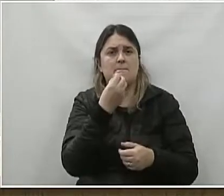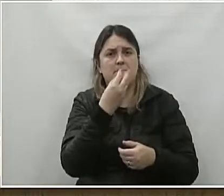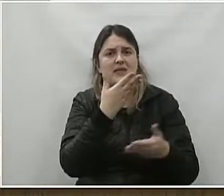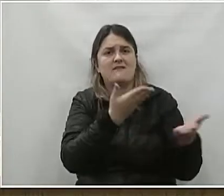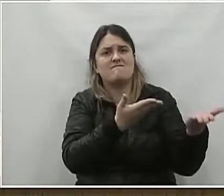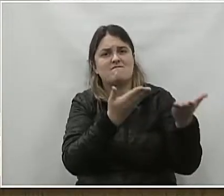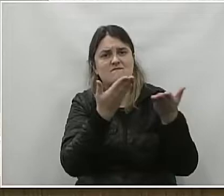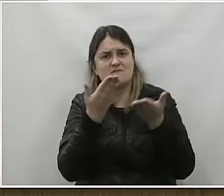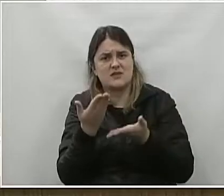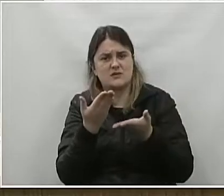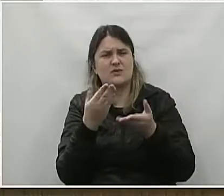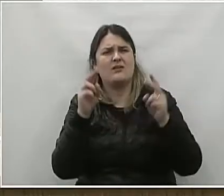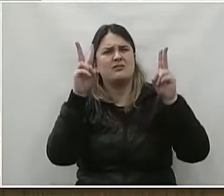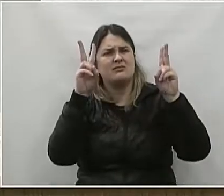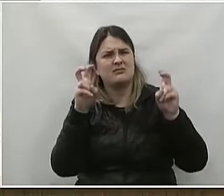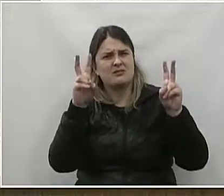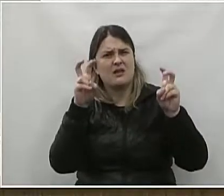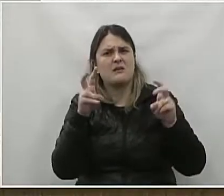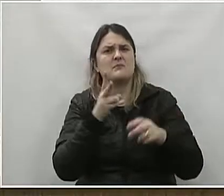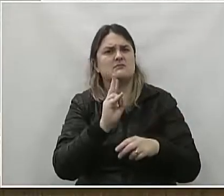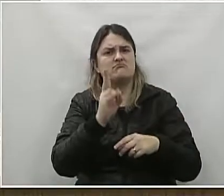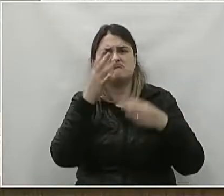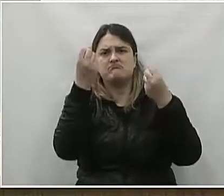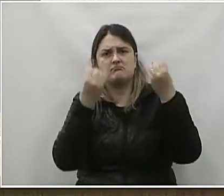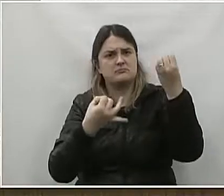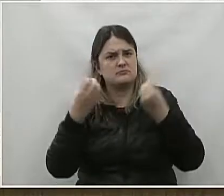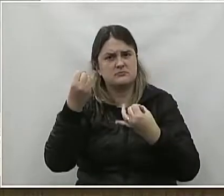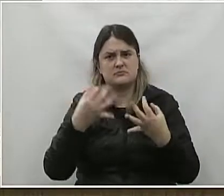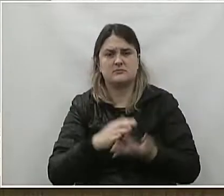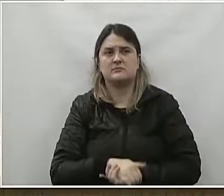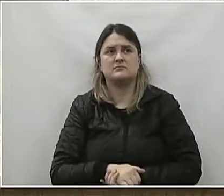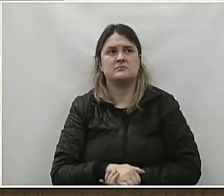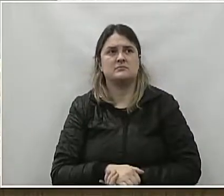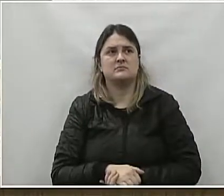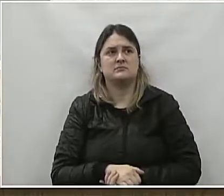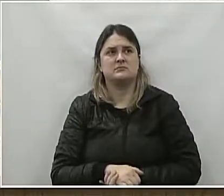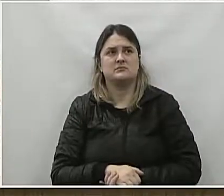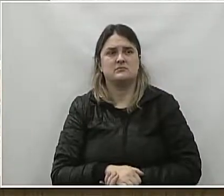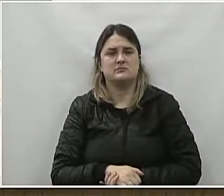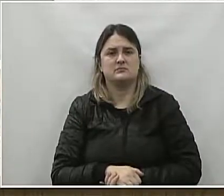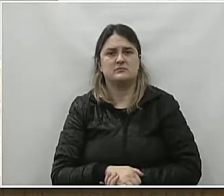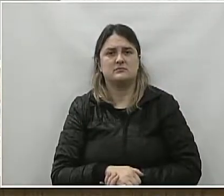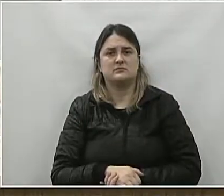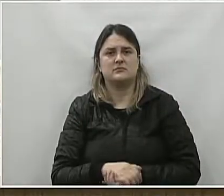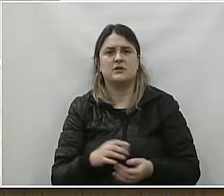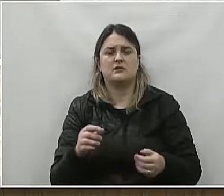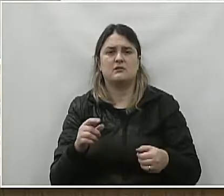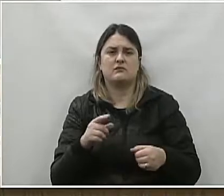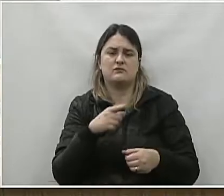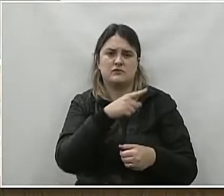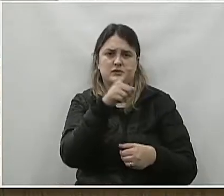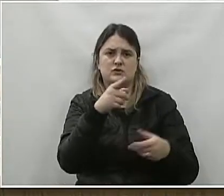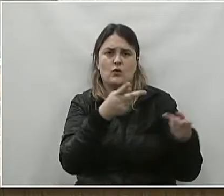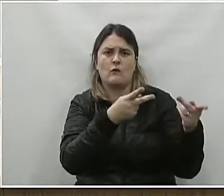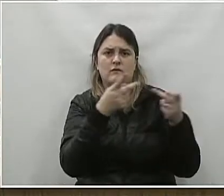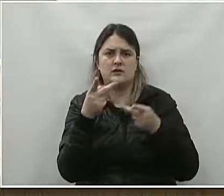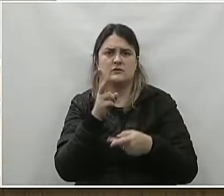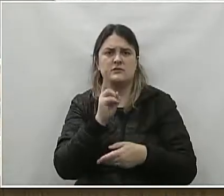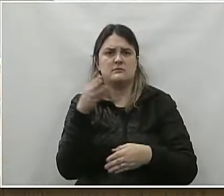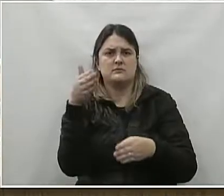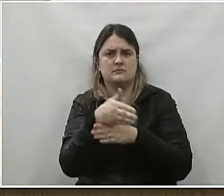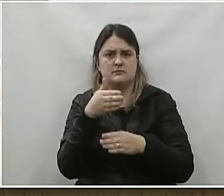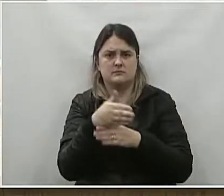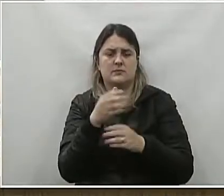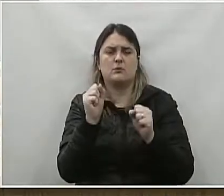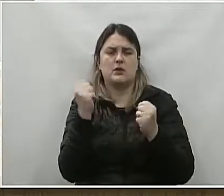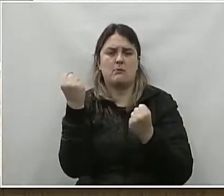bem-vindos. Muitos assuntos são falados aqui na sessão. Nobre vereador, seu tempo expirou. E vocês estão convidados a sempre participar e